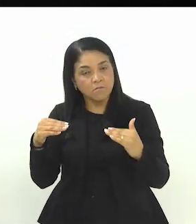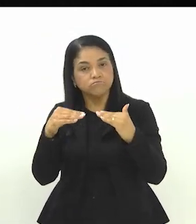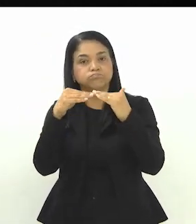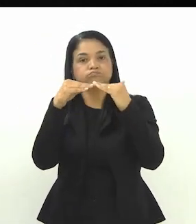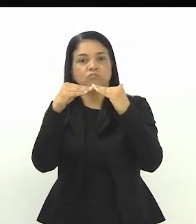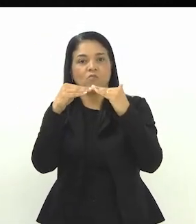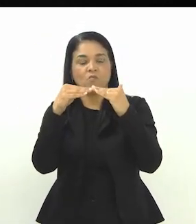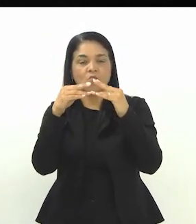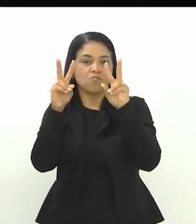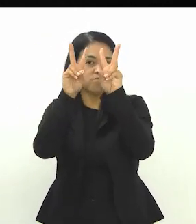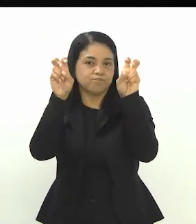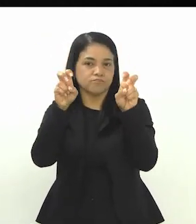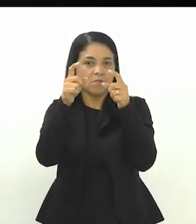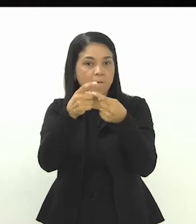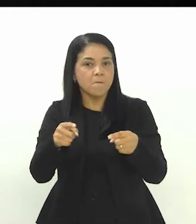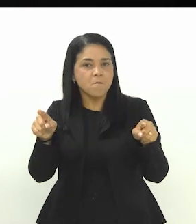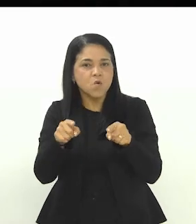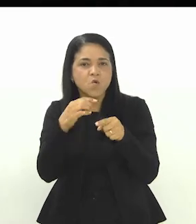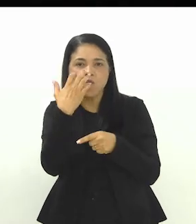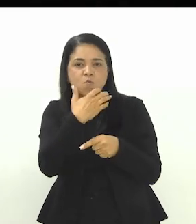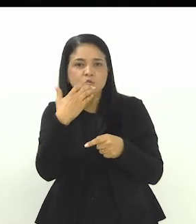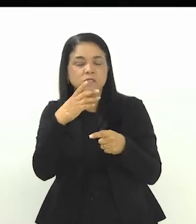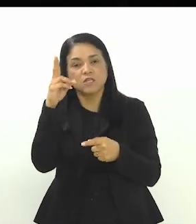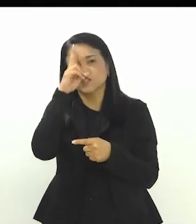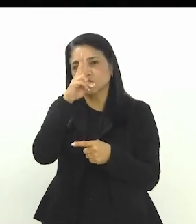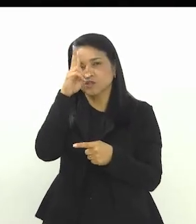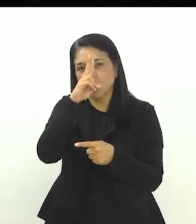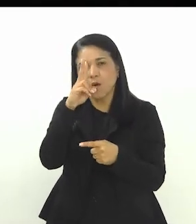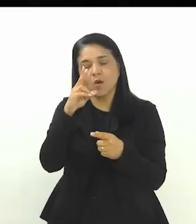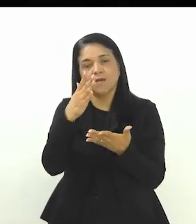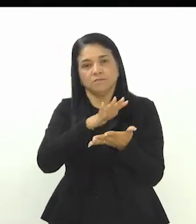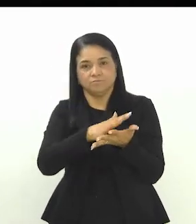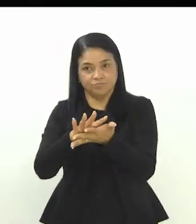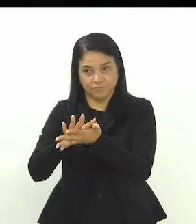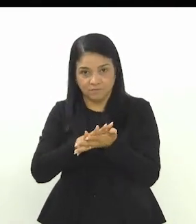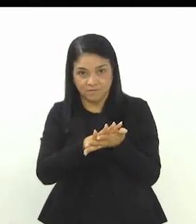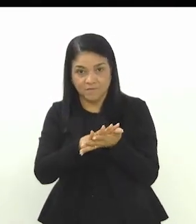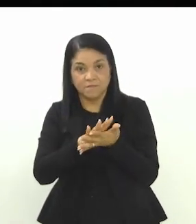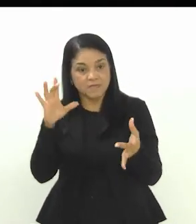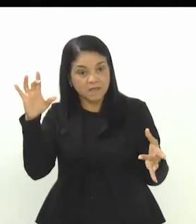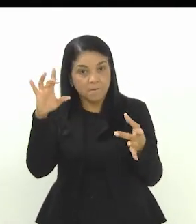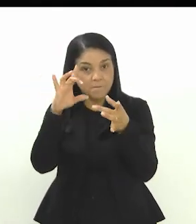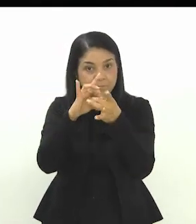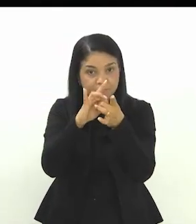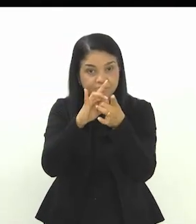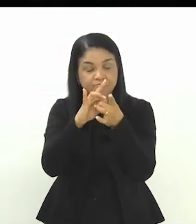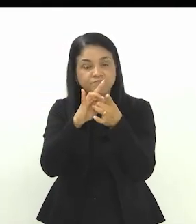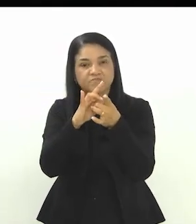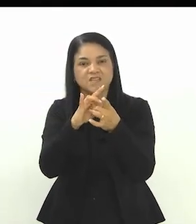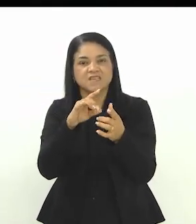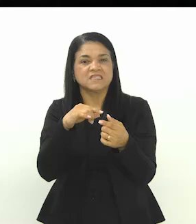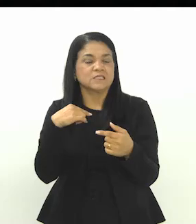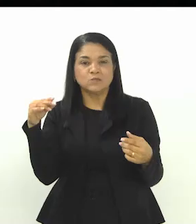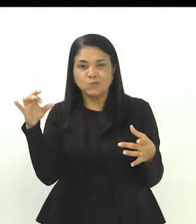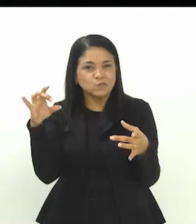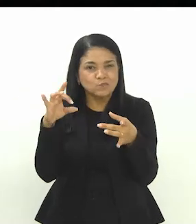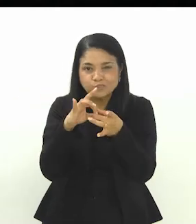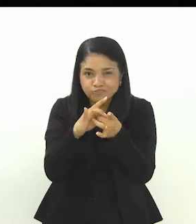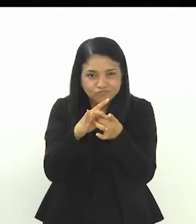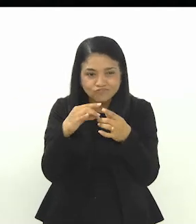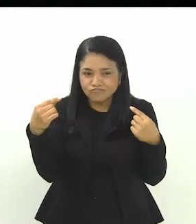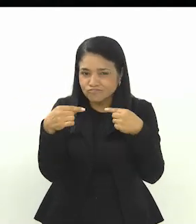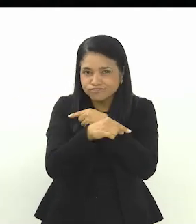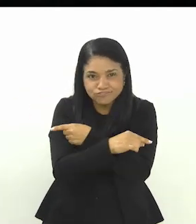justamente com o enredo, né? Porque senão tem enredo, realmente tem alegoria que é impossível você fazer algo